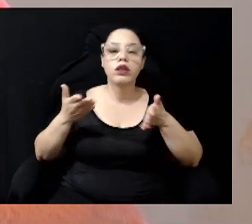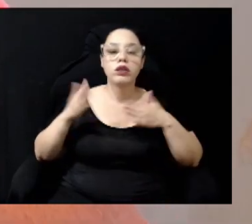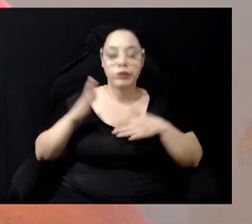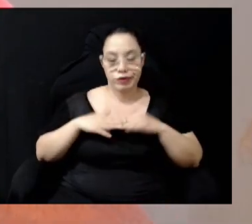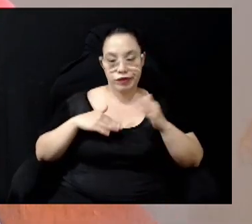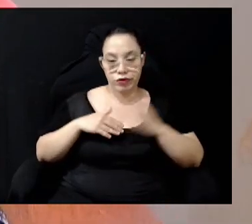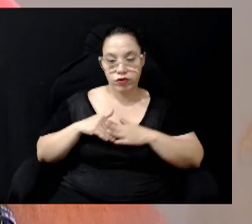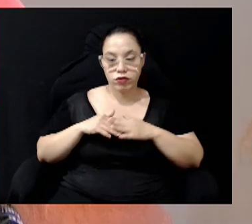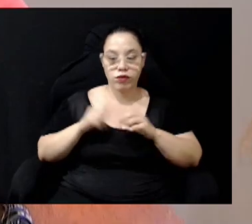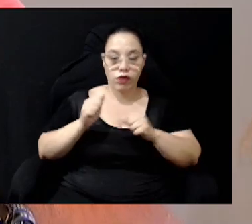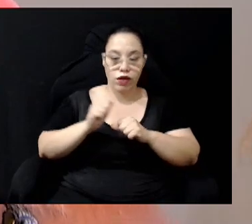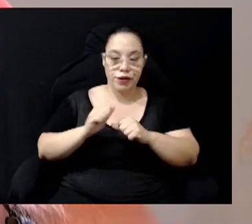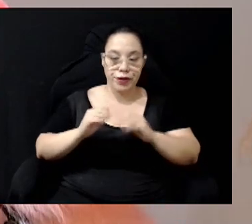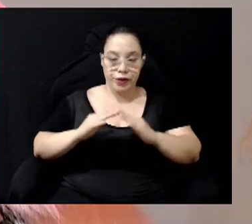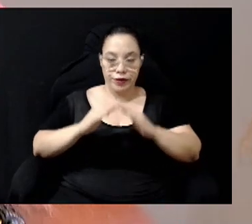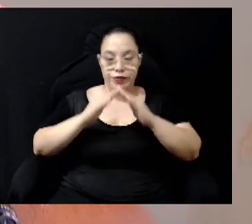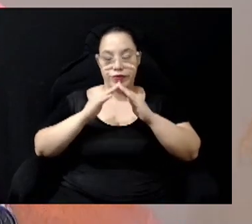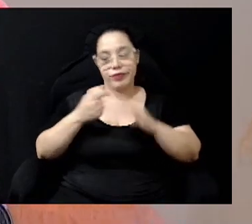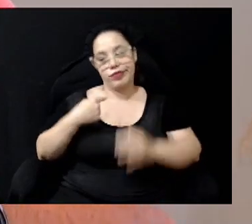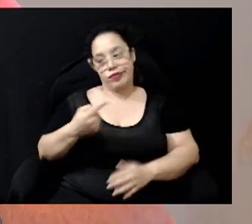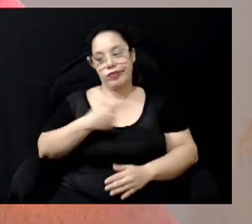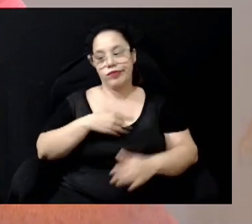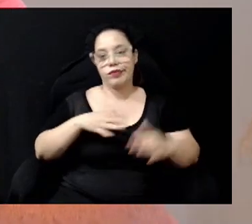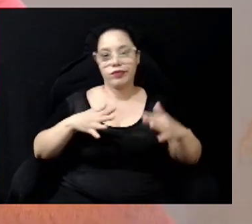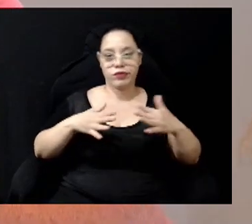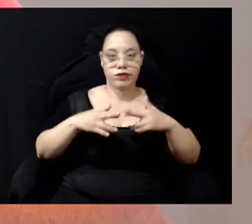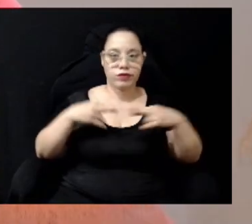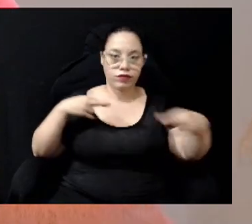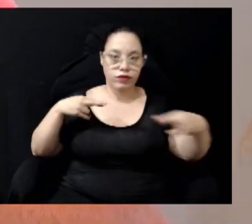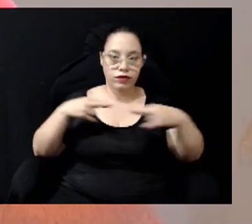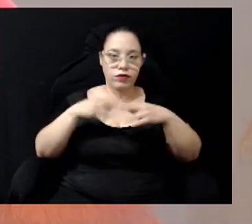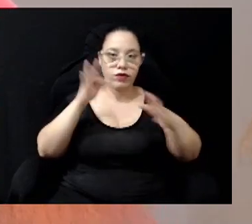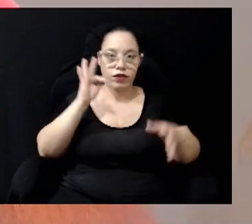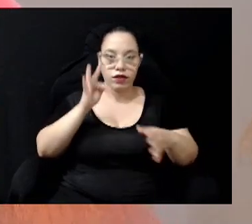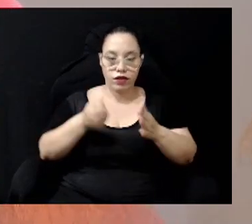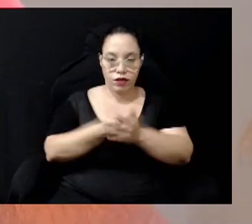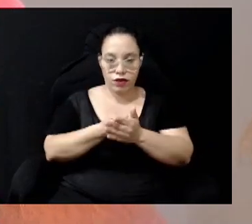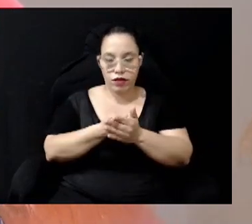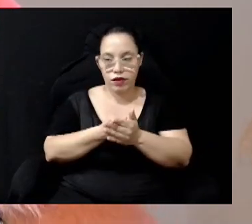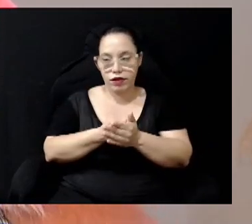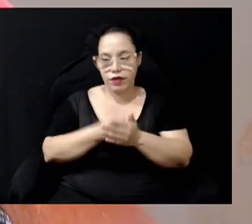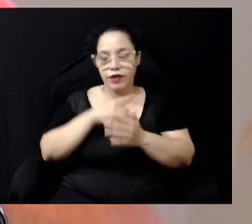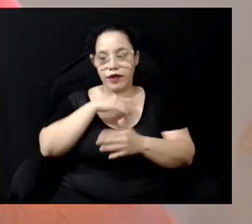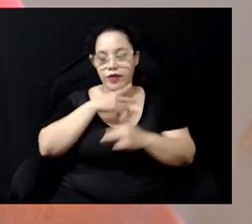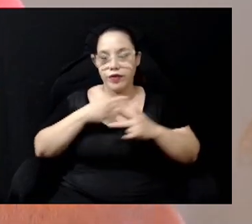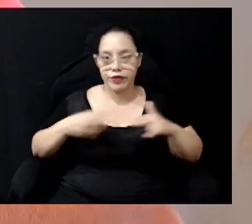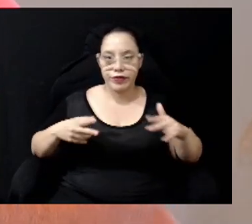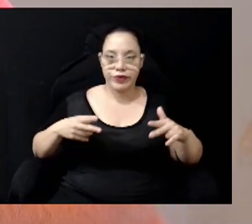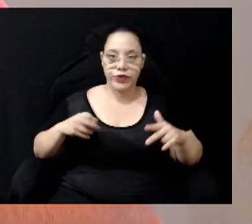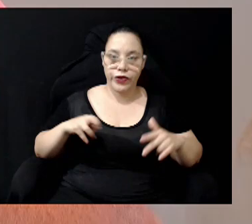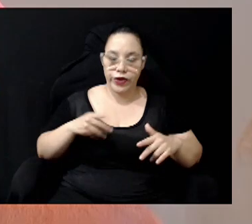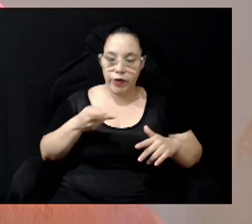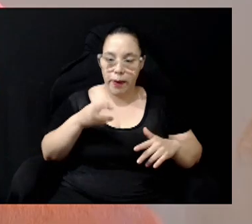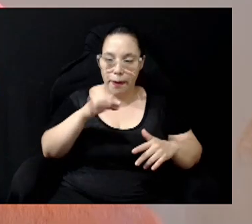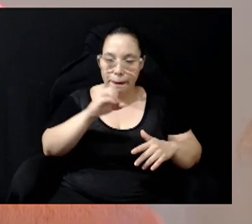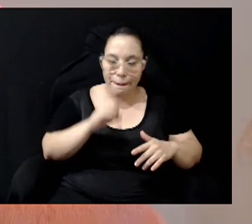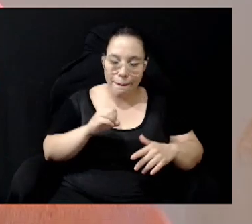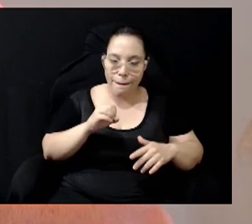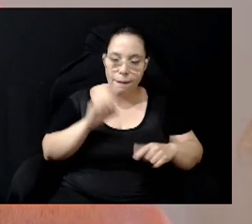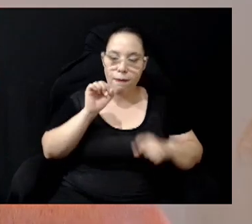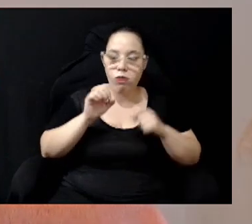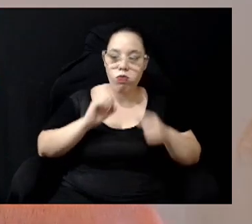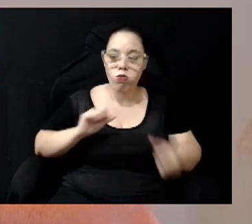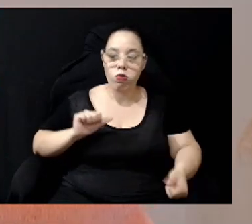como a gente se relaciona, como isso afeta os animais e, através da constelação, como isso também reverte de uma